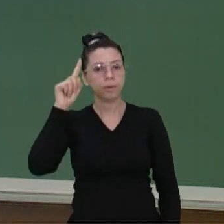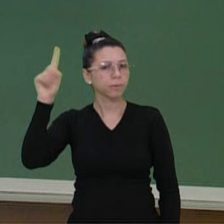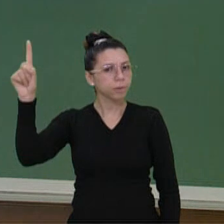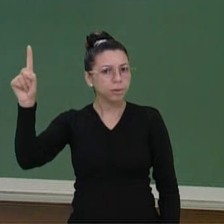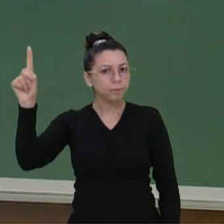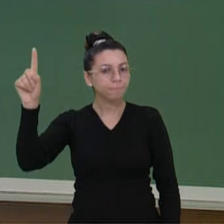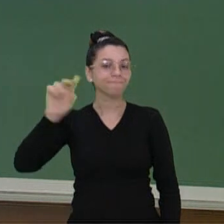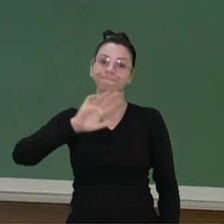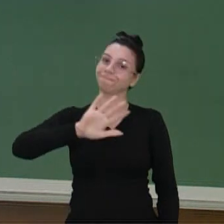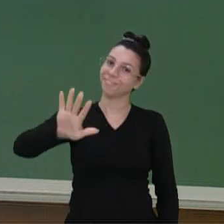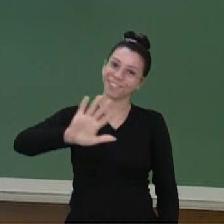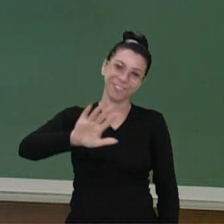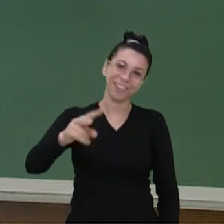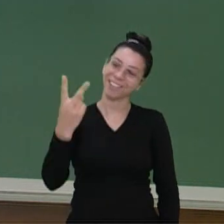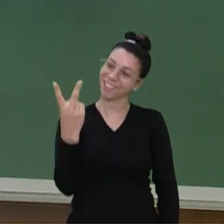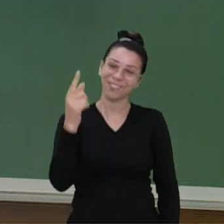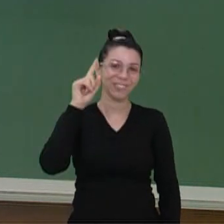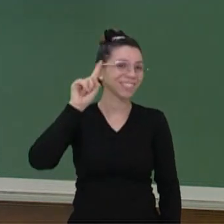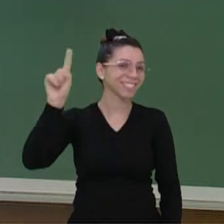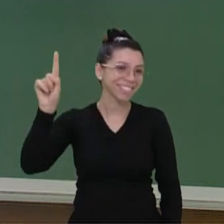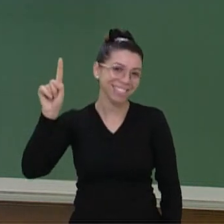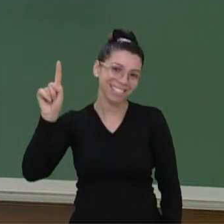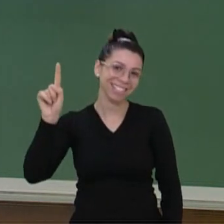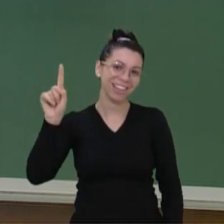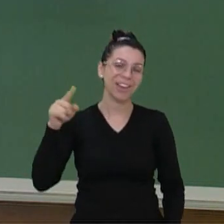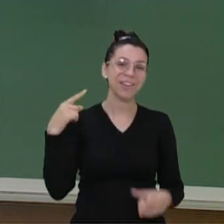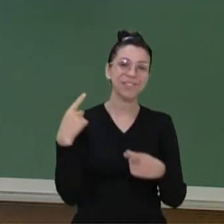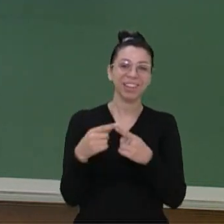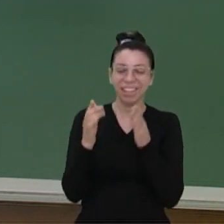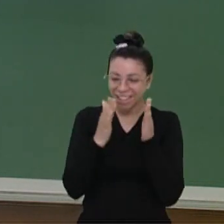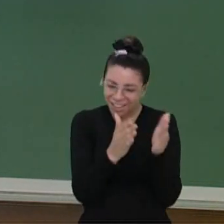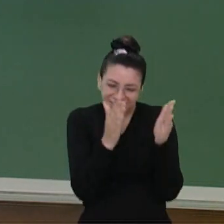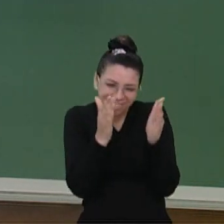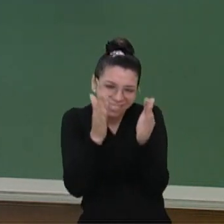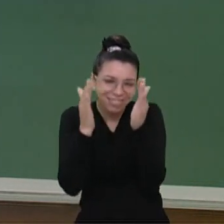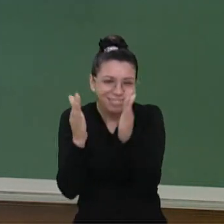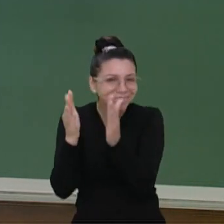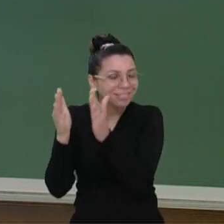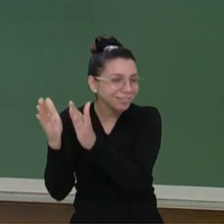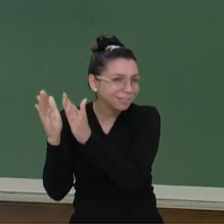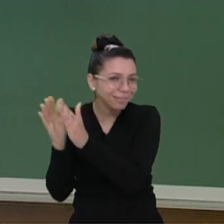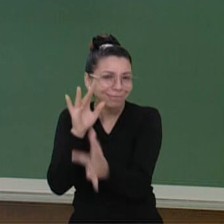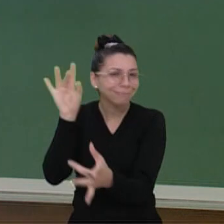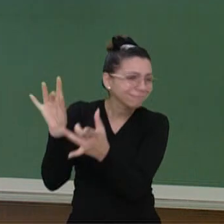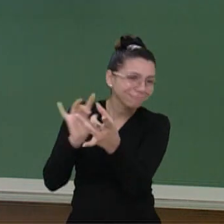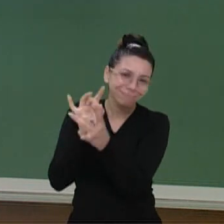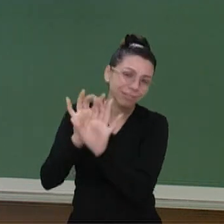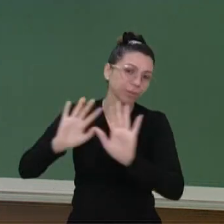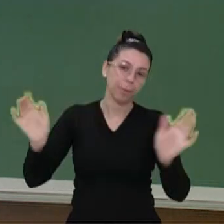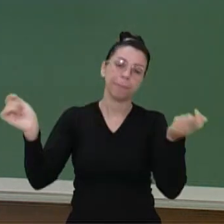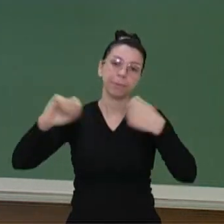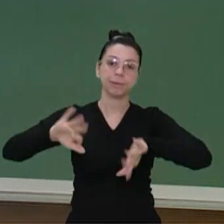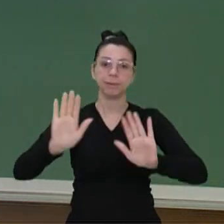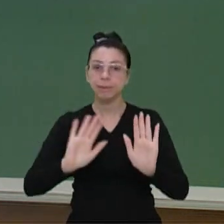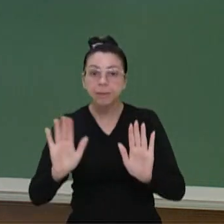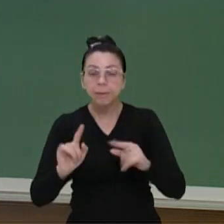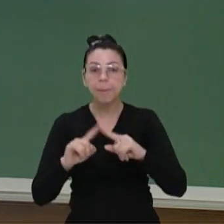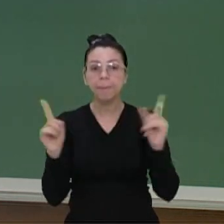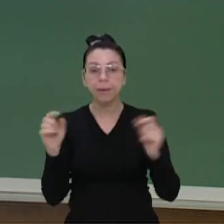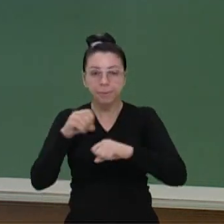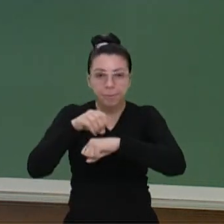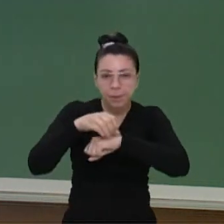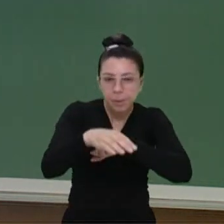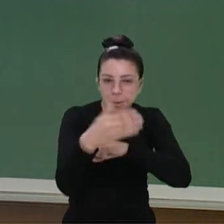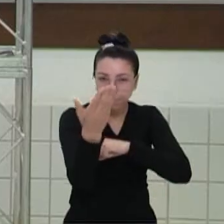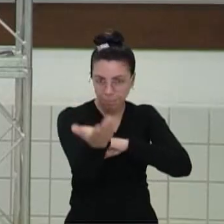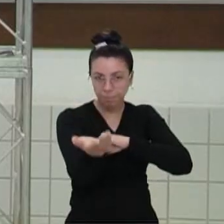dias, professor? Não, também não são 2 dias. A gente não vai seguir aqui, né, ser tão específico assim, porque não há necessidade, mas fica a dica para